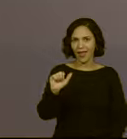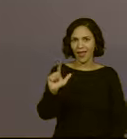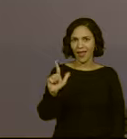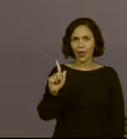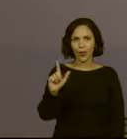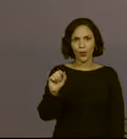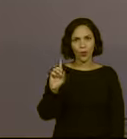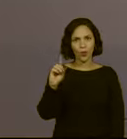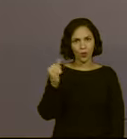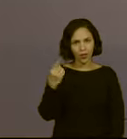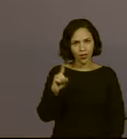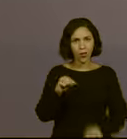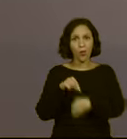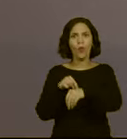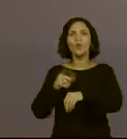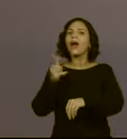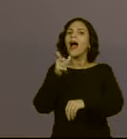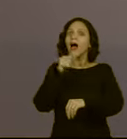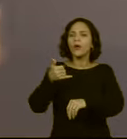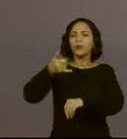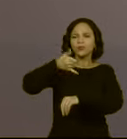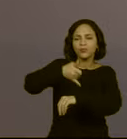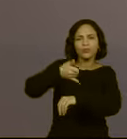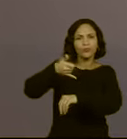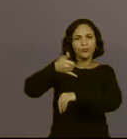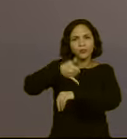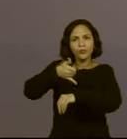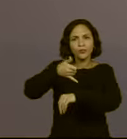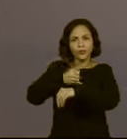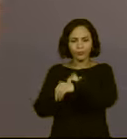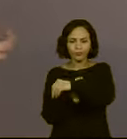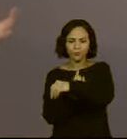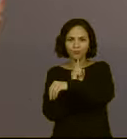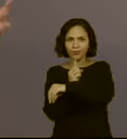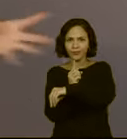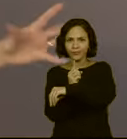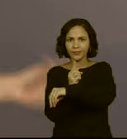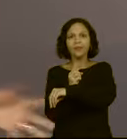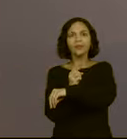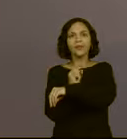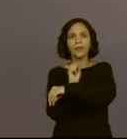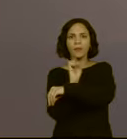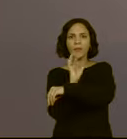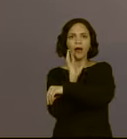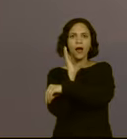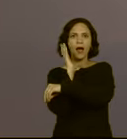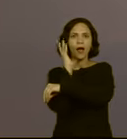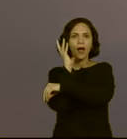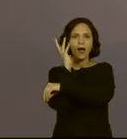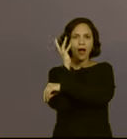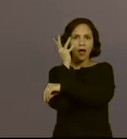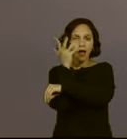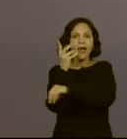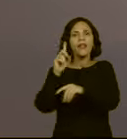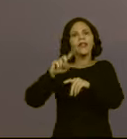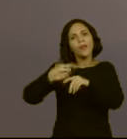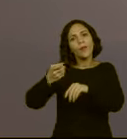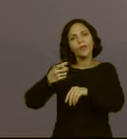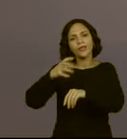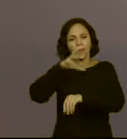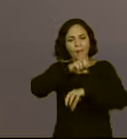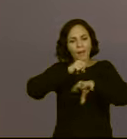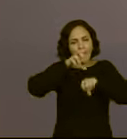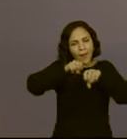toda a água necessária para regar aquela semente para crescer a árvore e para depois